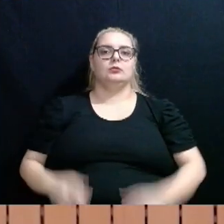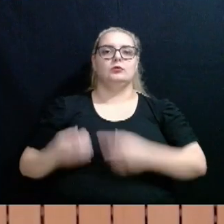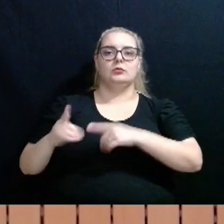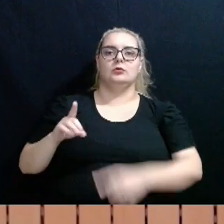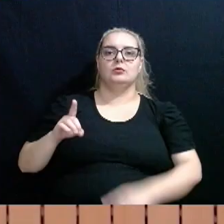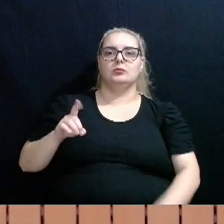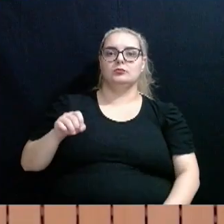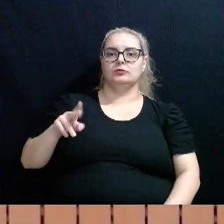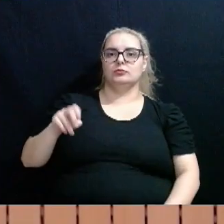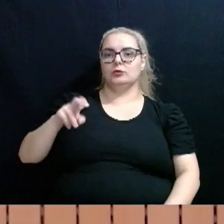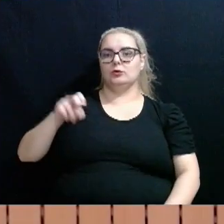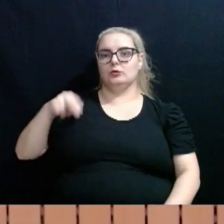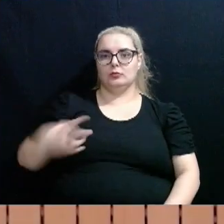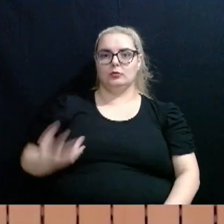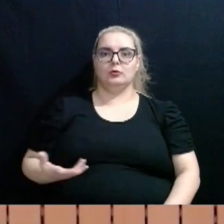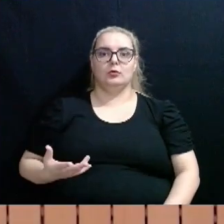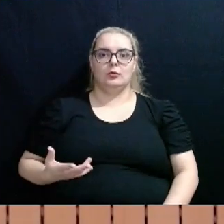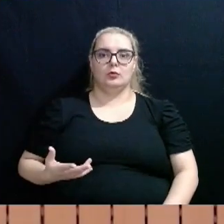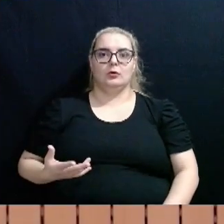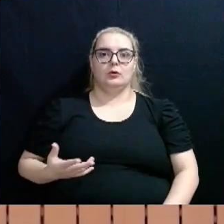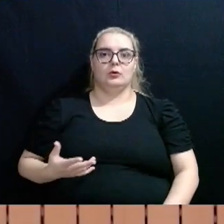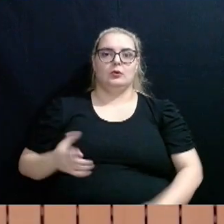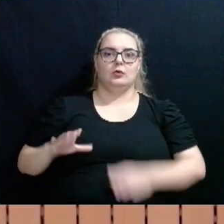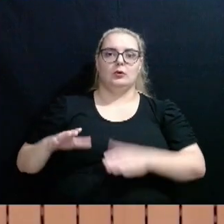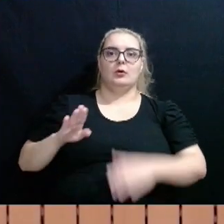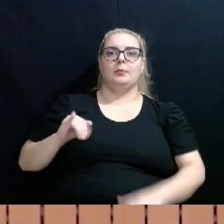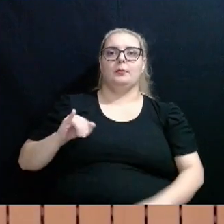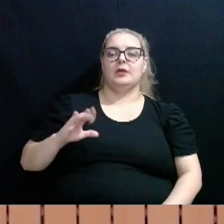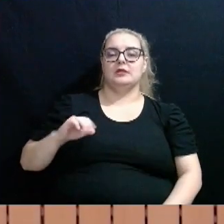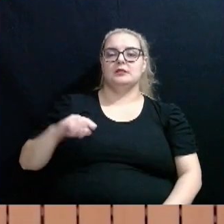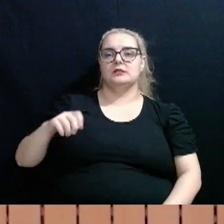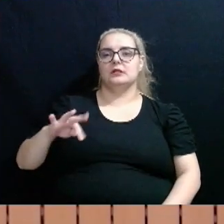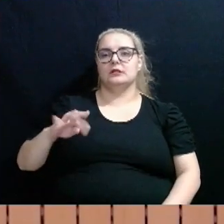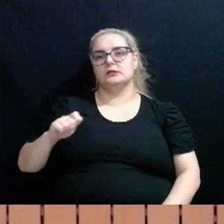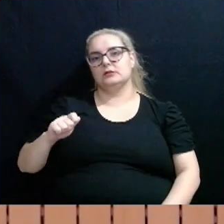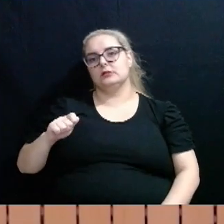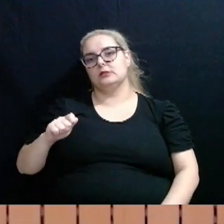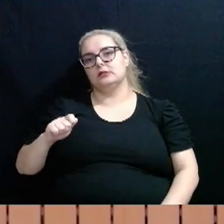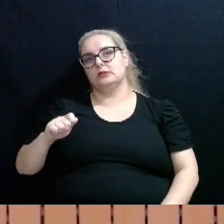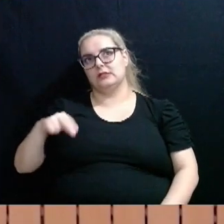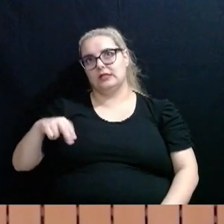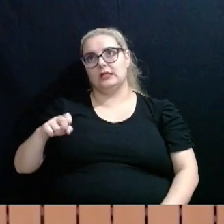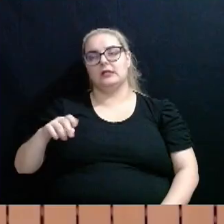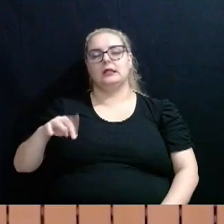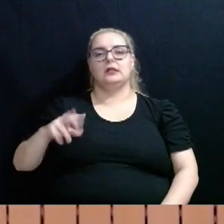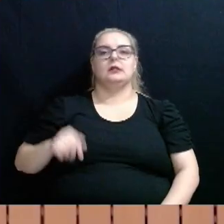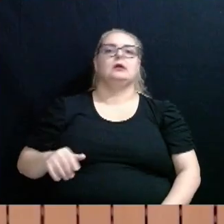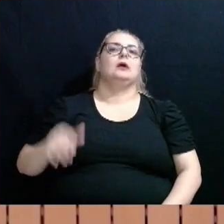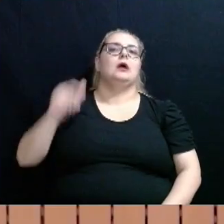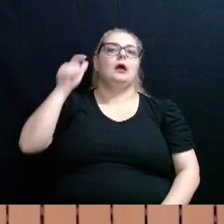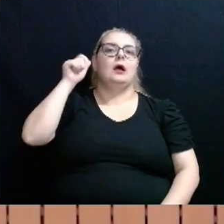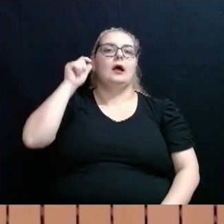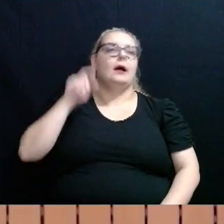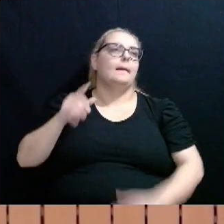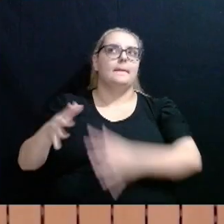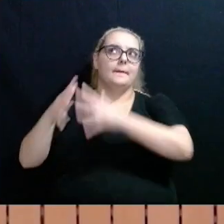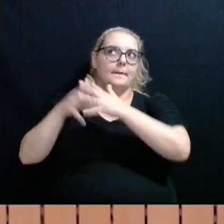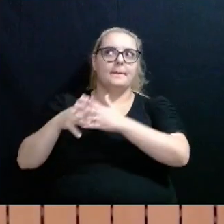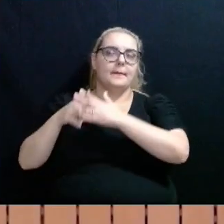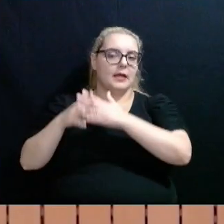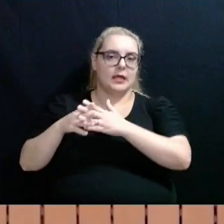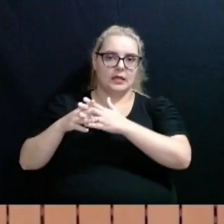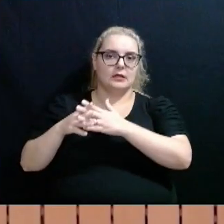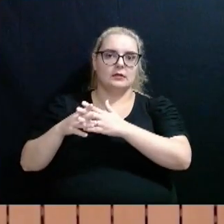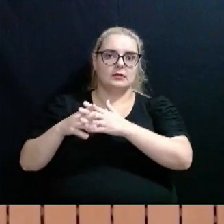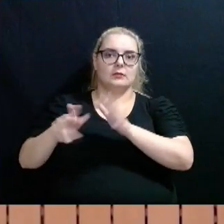ele acrescentou a bicentenária doutrina Monroe, América para os americanos do Norte, né?